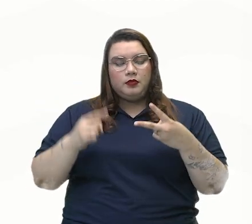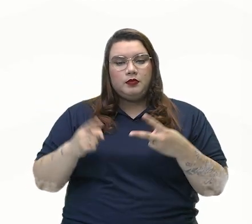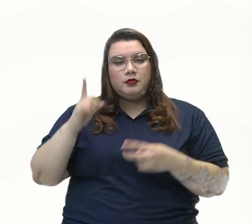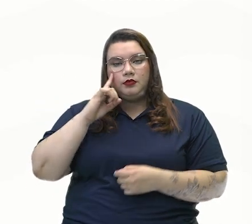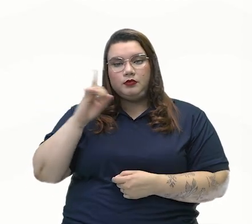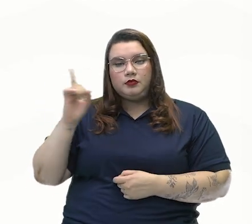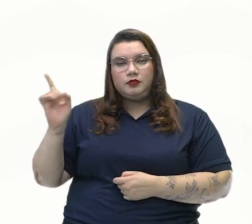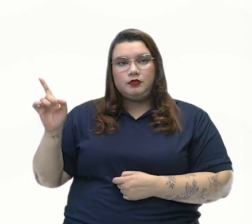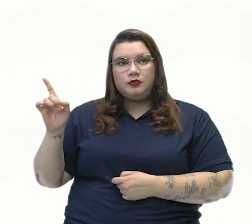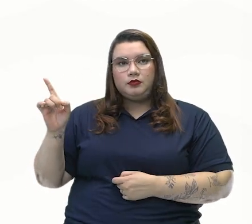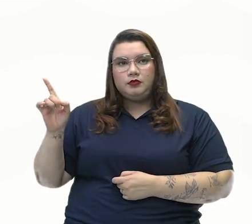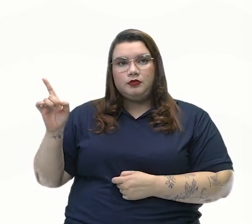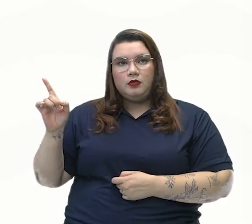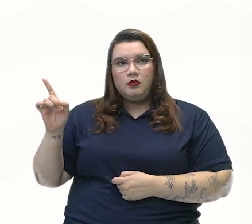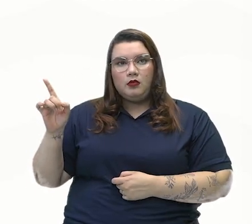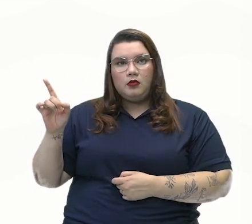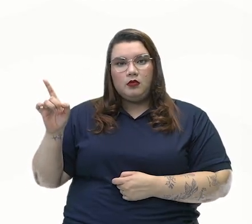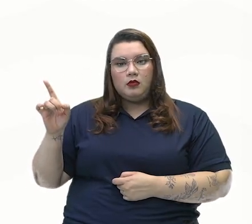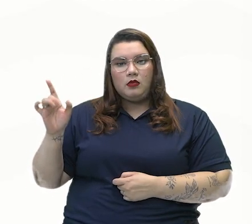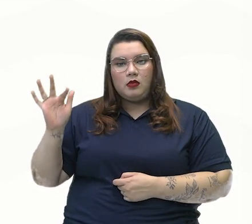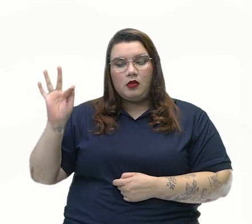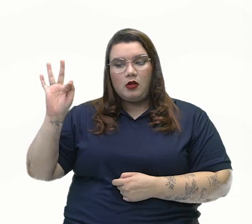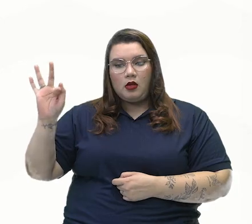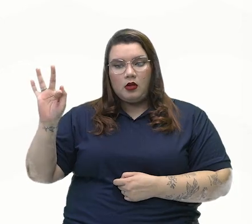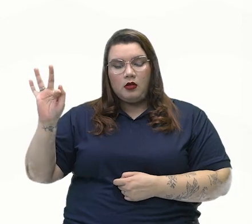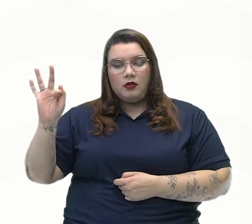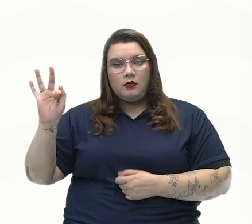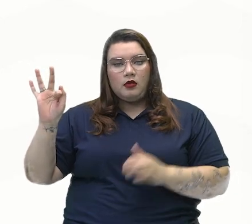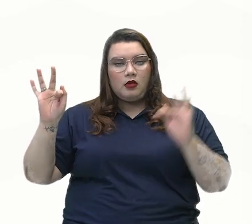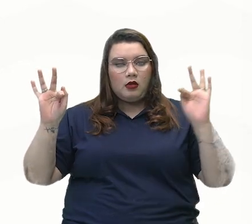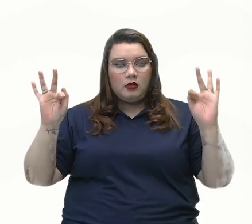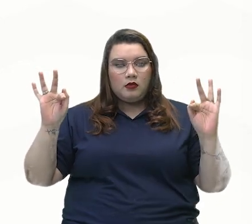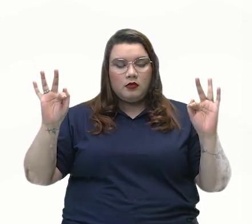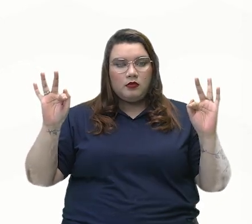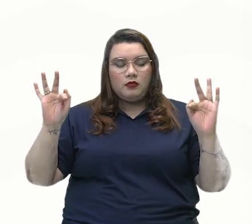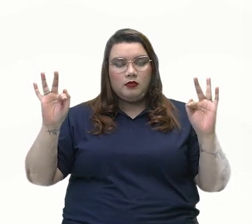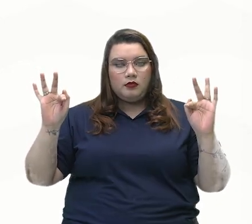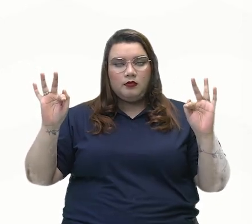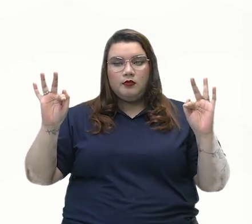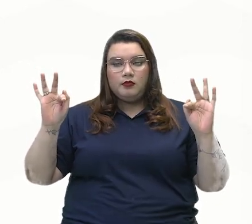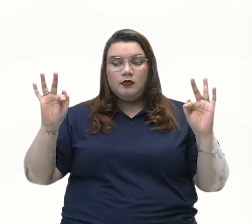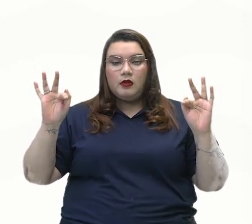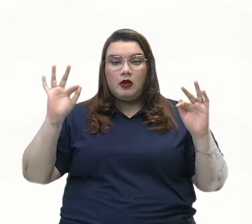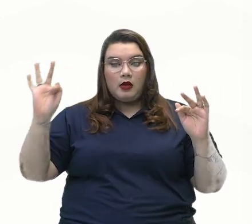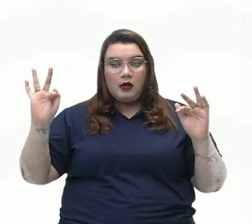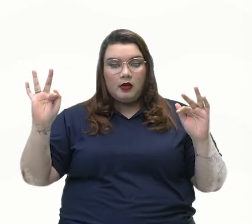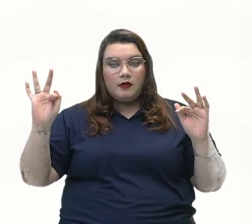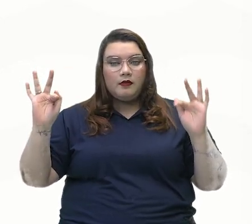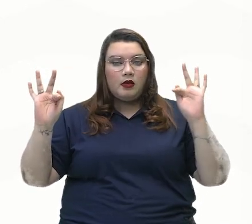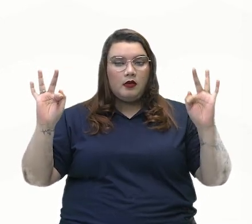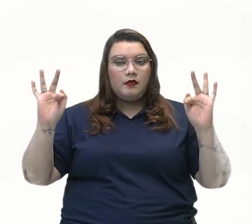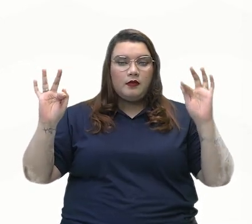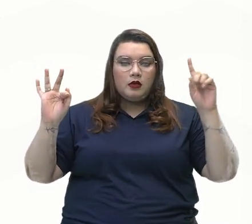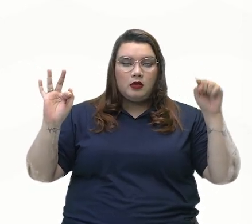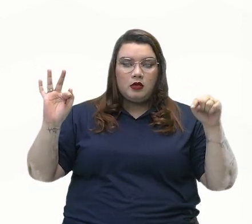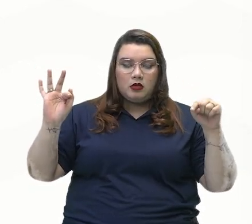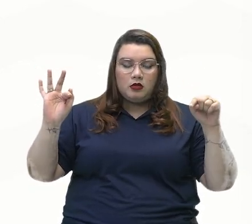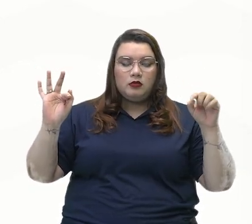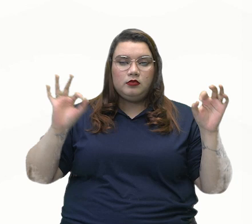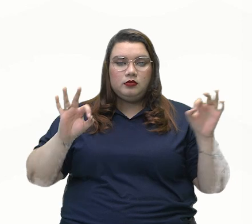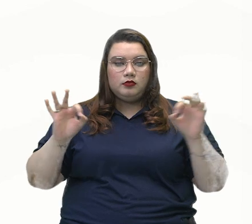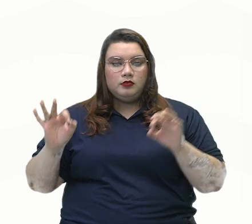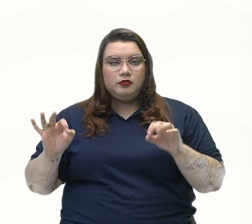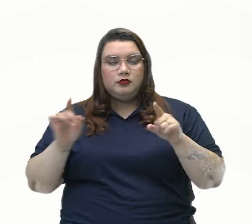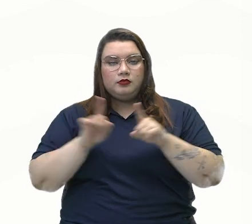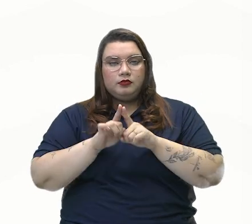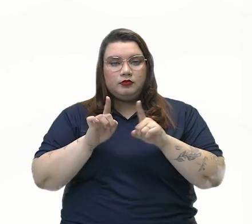imagem. Olha aqui, foco principal objeto, esse cara aqui, foco principal imagem. né? E a